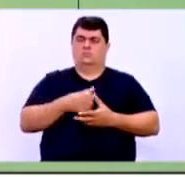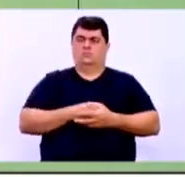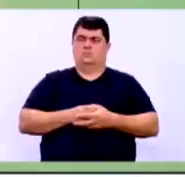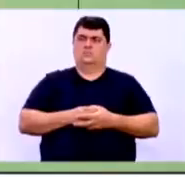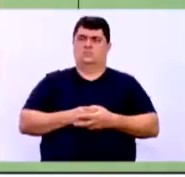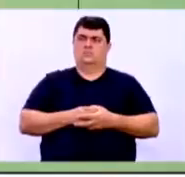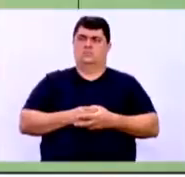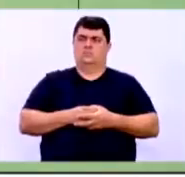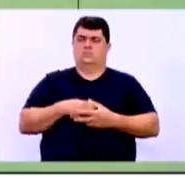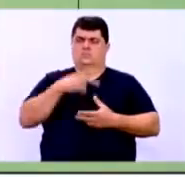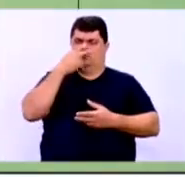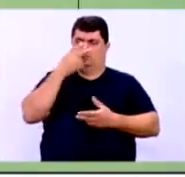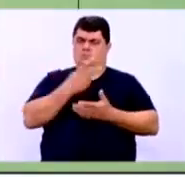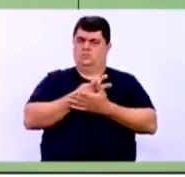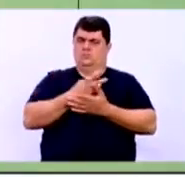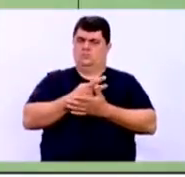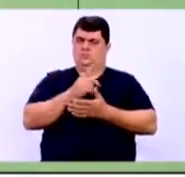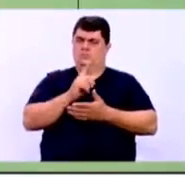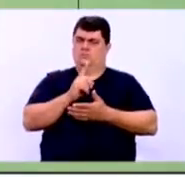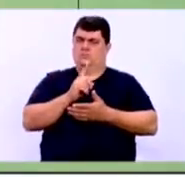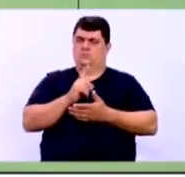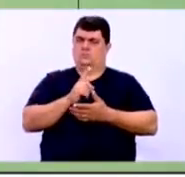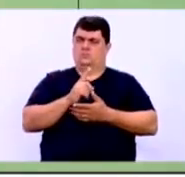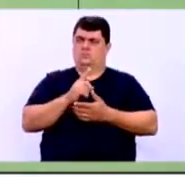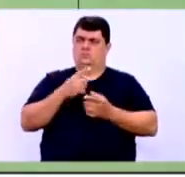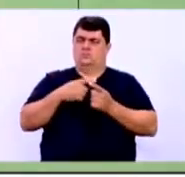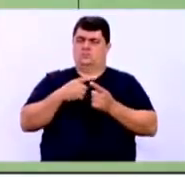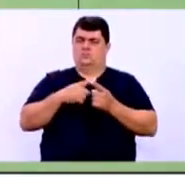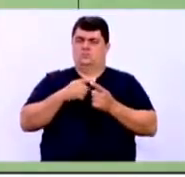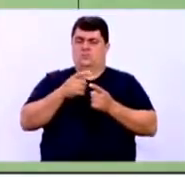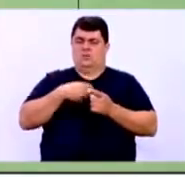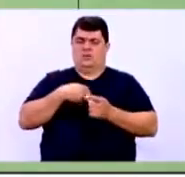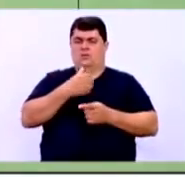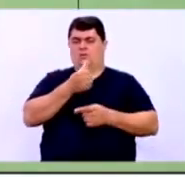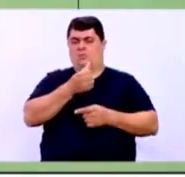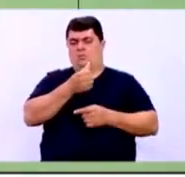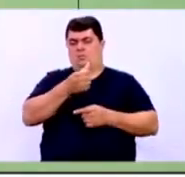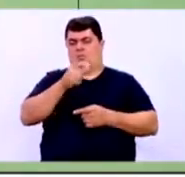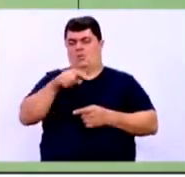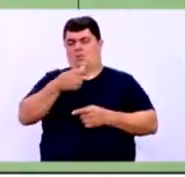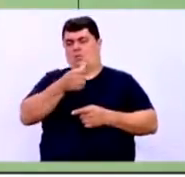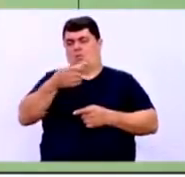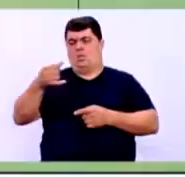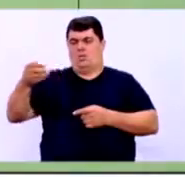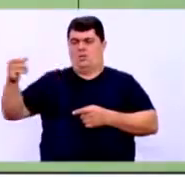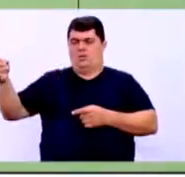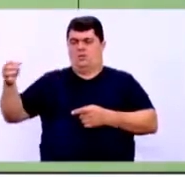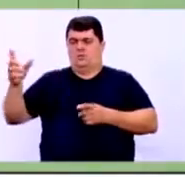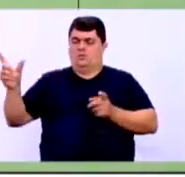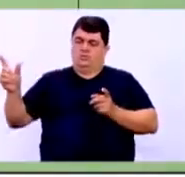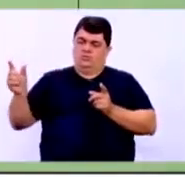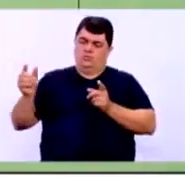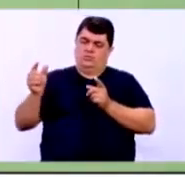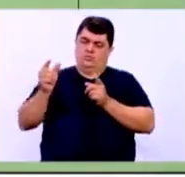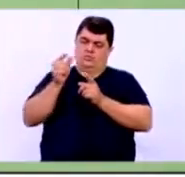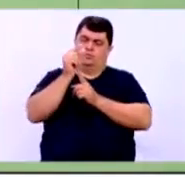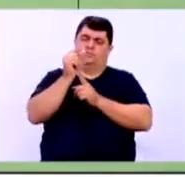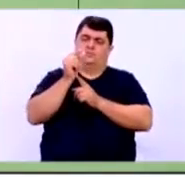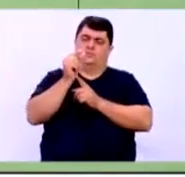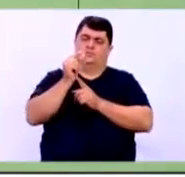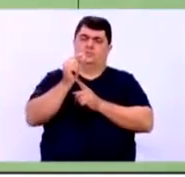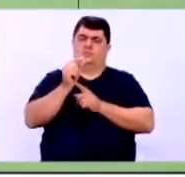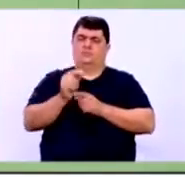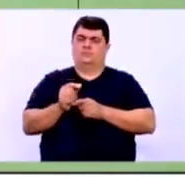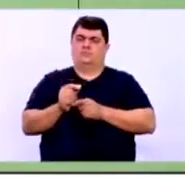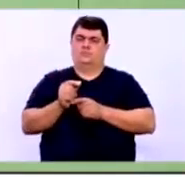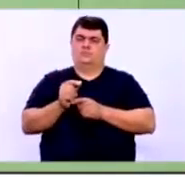sua conta também é errada. Não, não é isso. É que dá números quebrados. E você faz um arredondamento. Esse